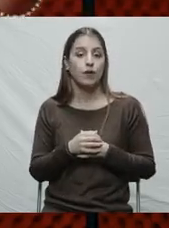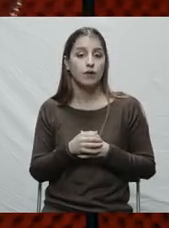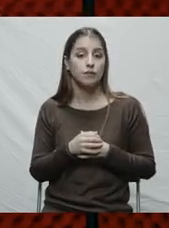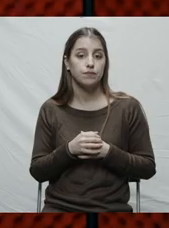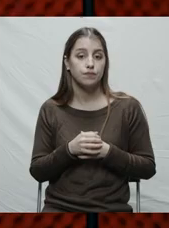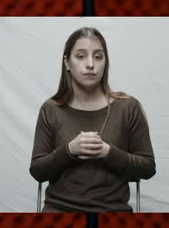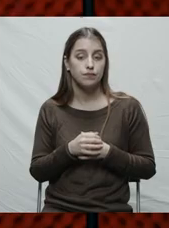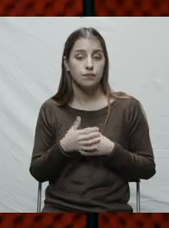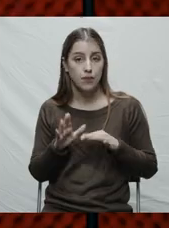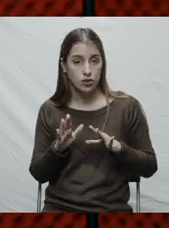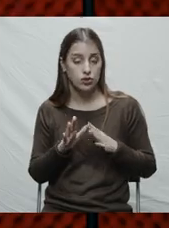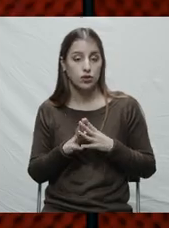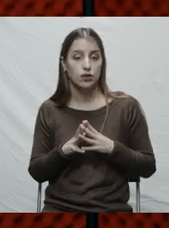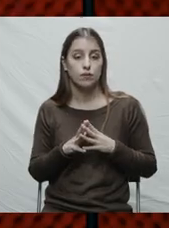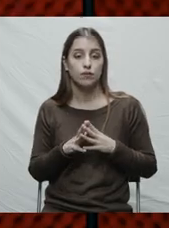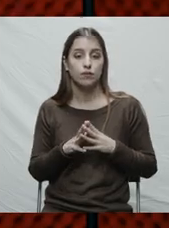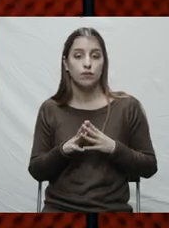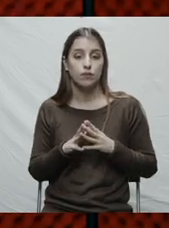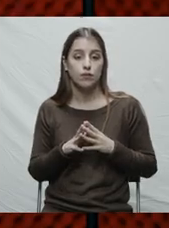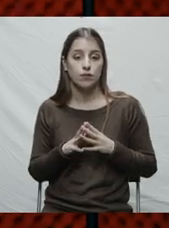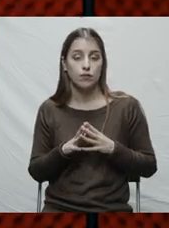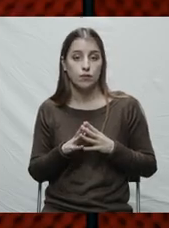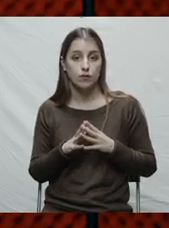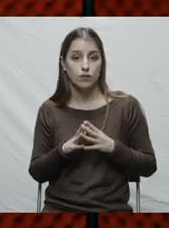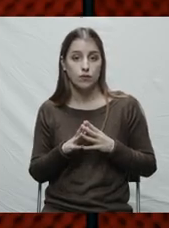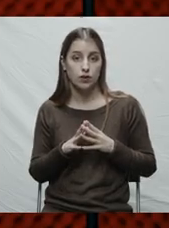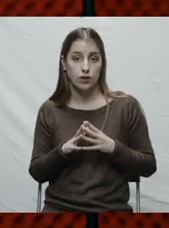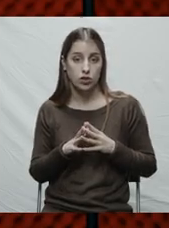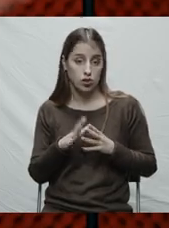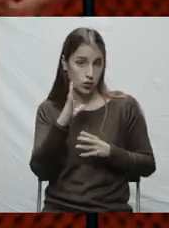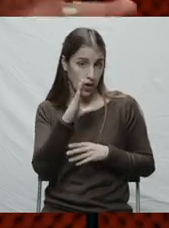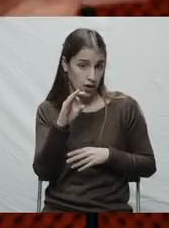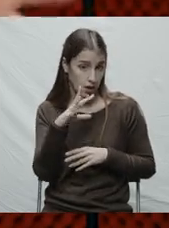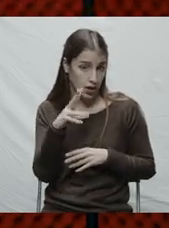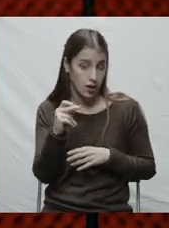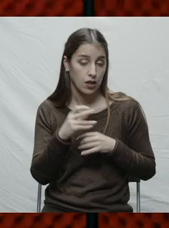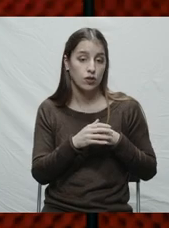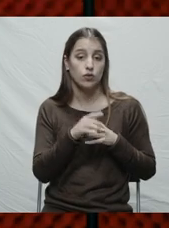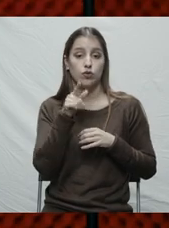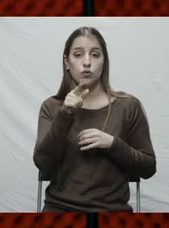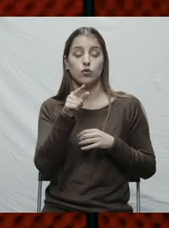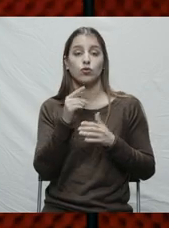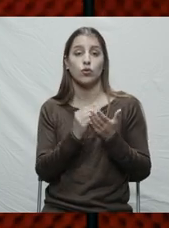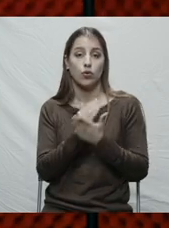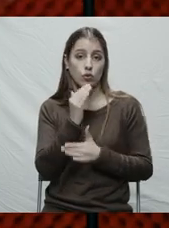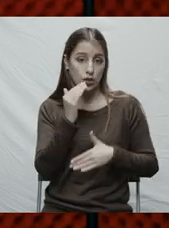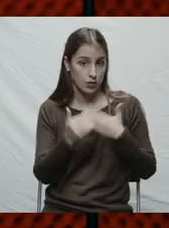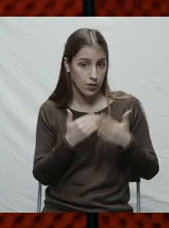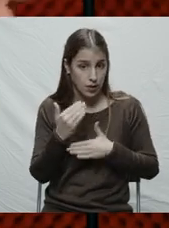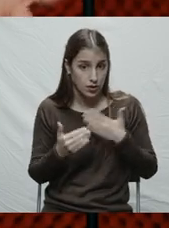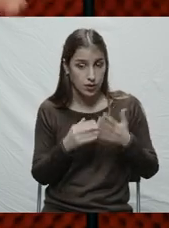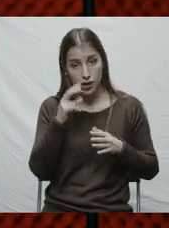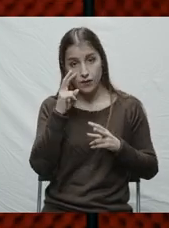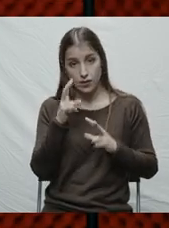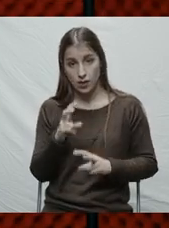formatado, mas por outros tipos de entradas. No caso da Joana, tu continuaste a tua exploração, a tua